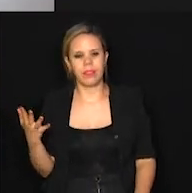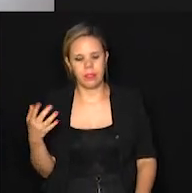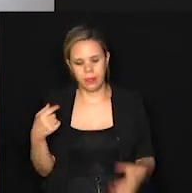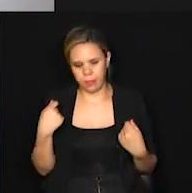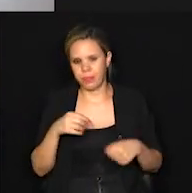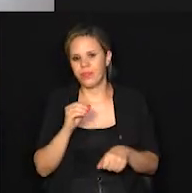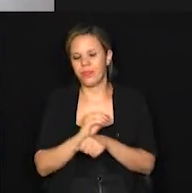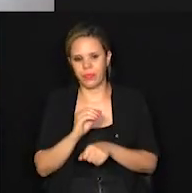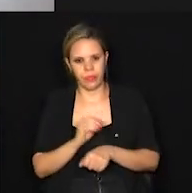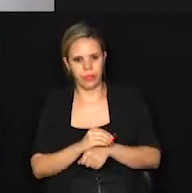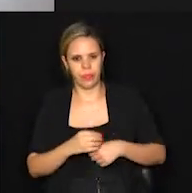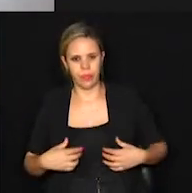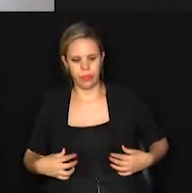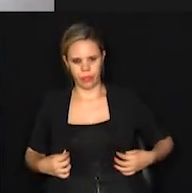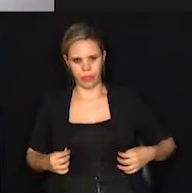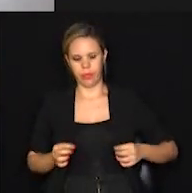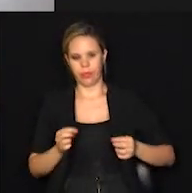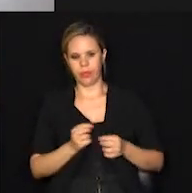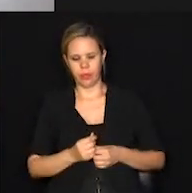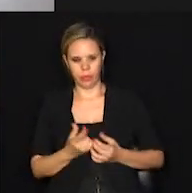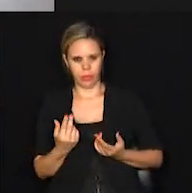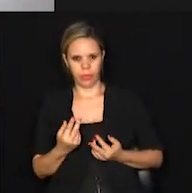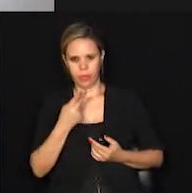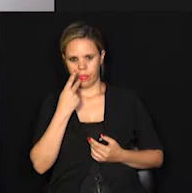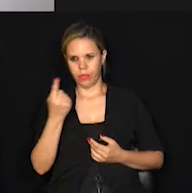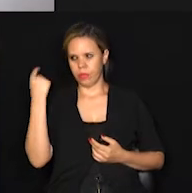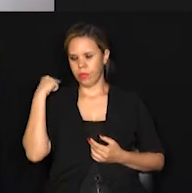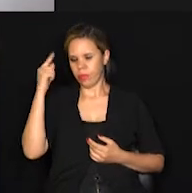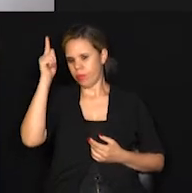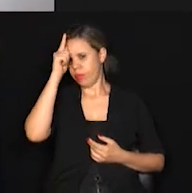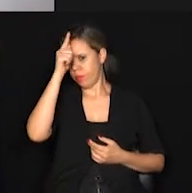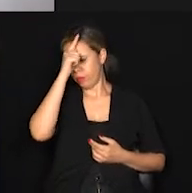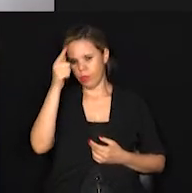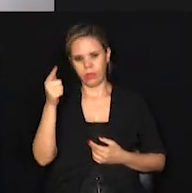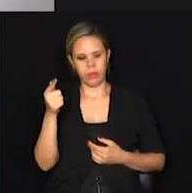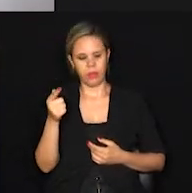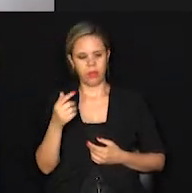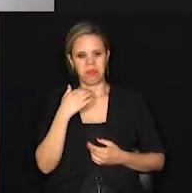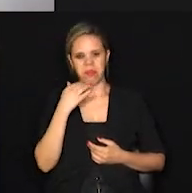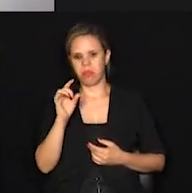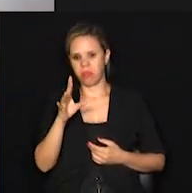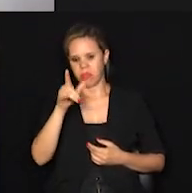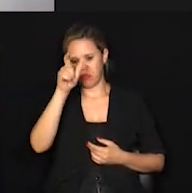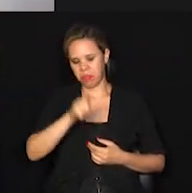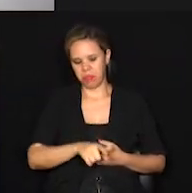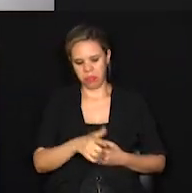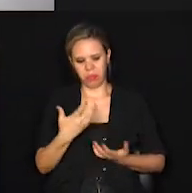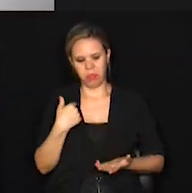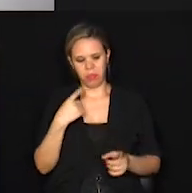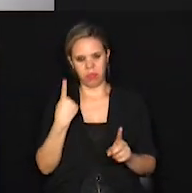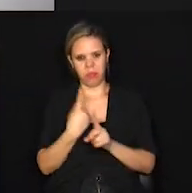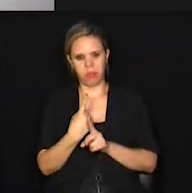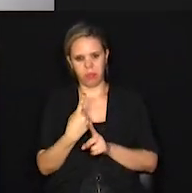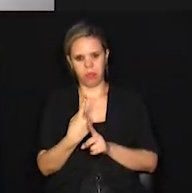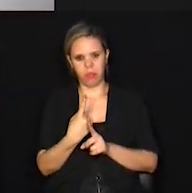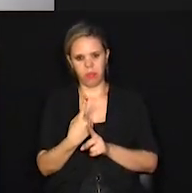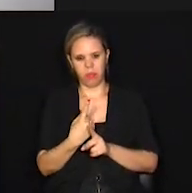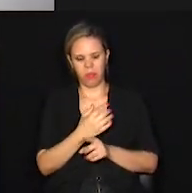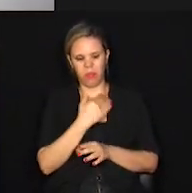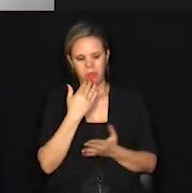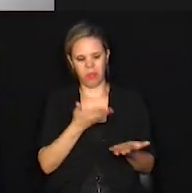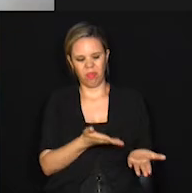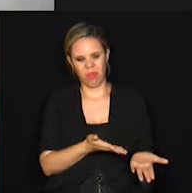ser preservadas. E como disse uma vez o Gustavo, não basta ter pessoas aí que nós já encontramos mortas,